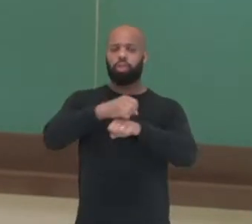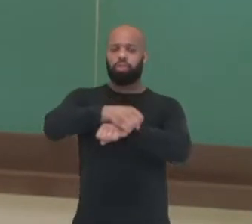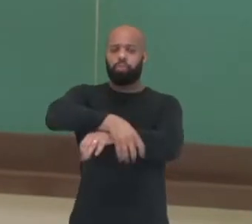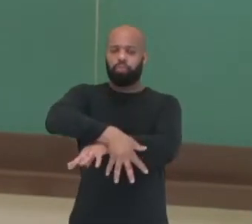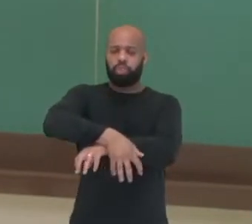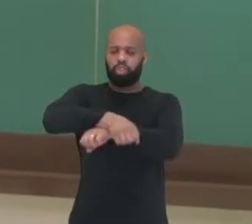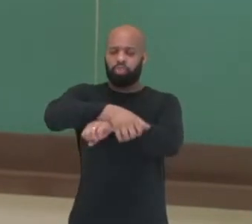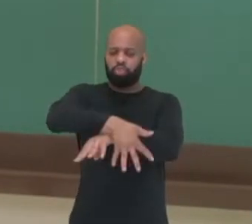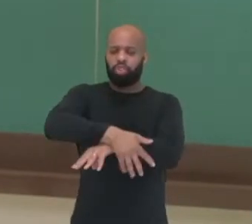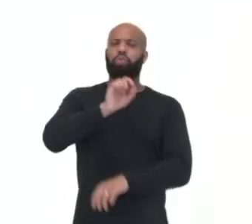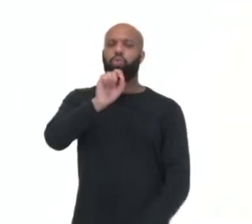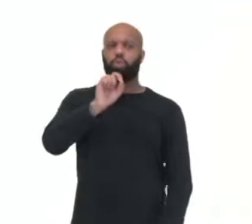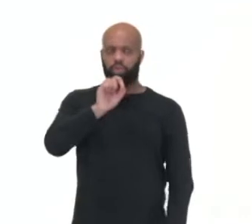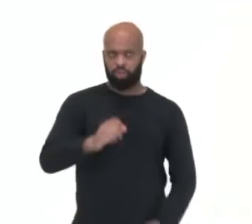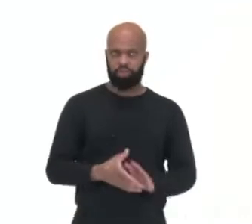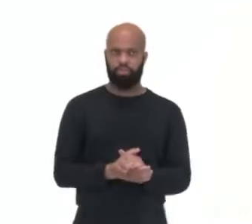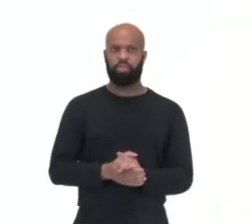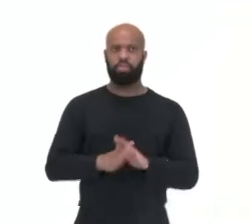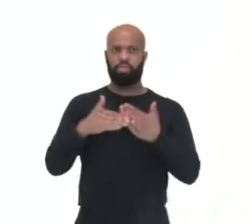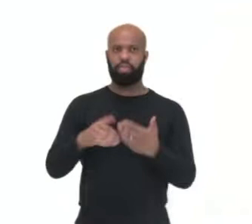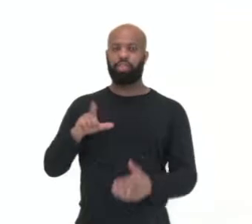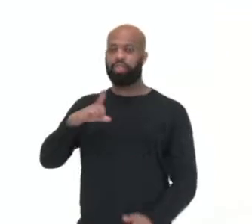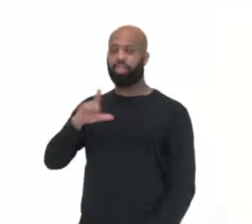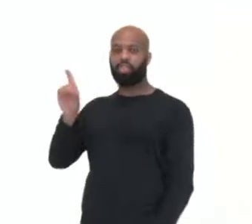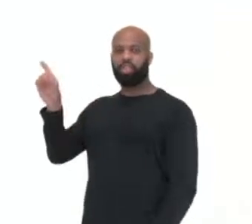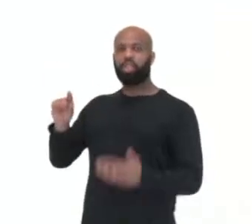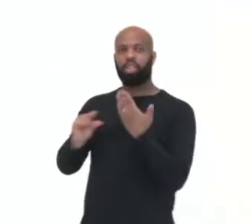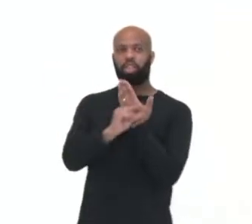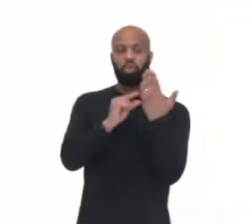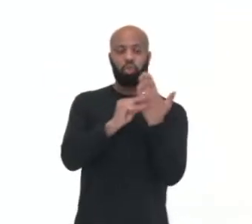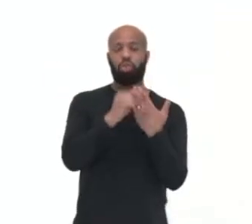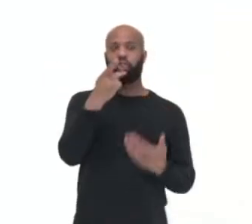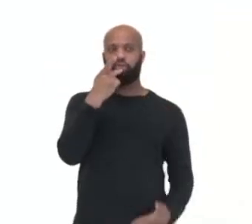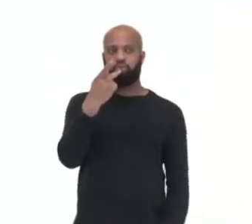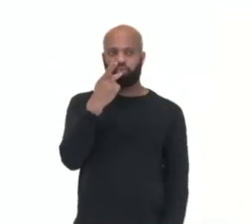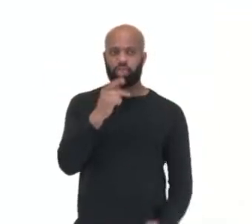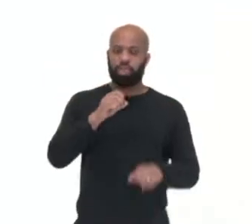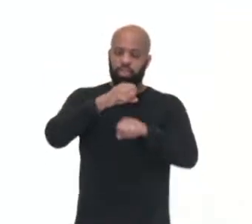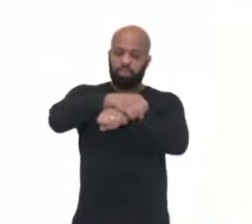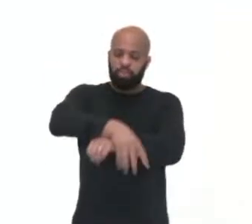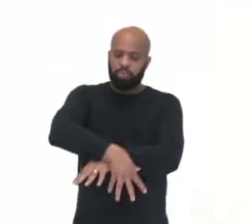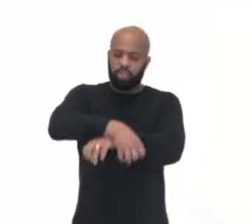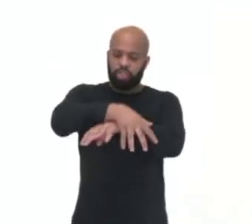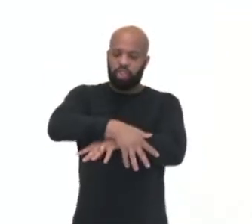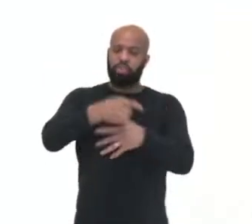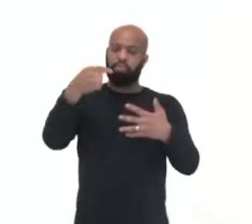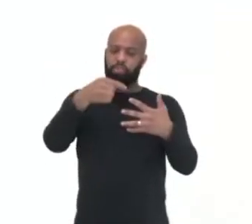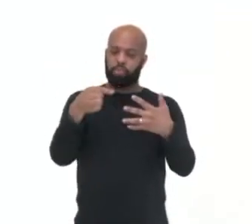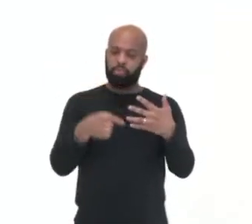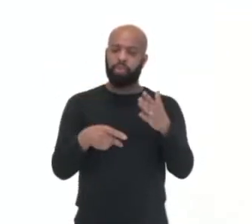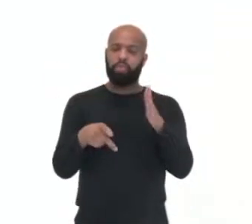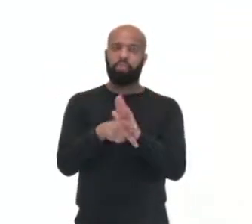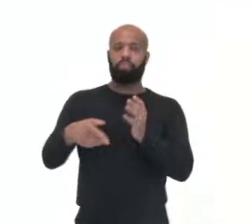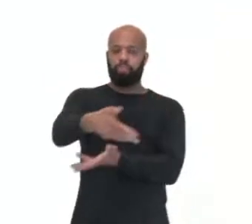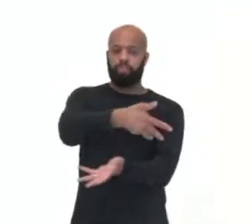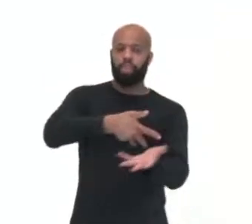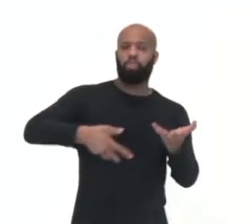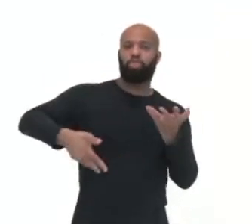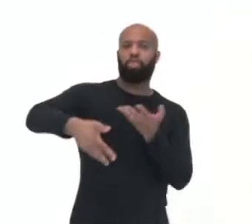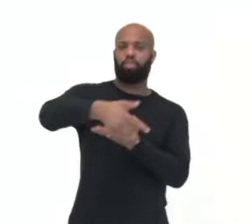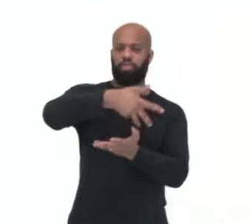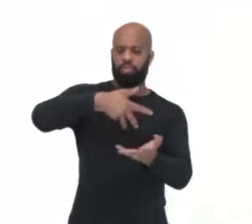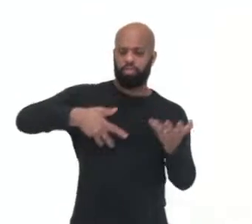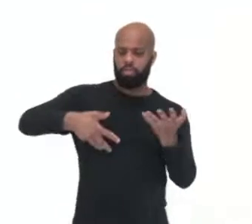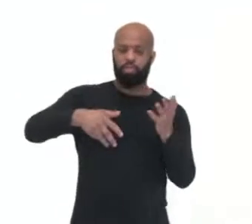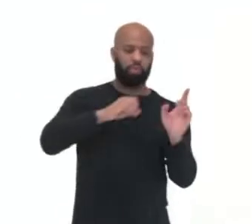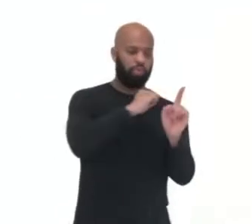mídia, tá? Então esse autor ele define assim, ó. Trata-se de um elemento mediador, ele faz a mediação